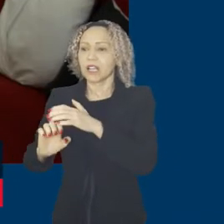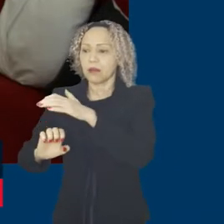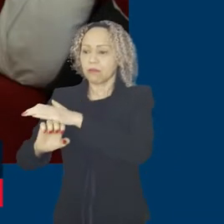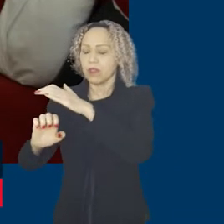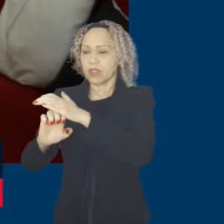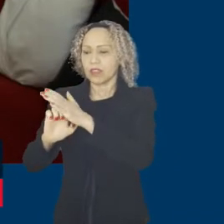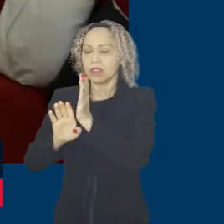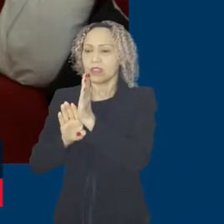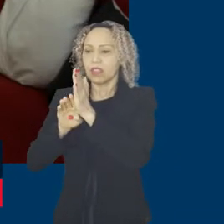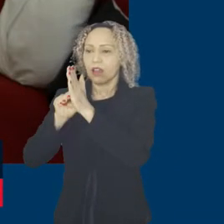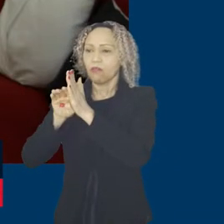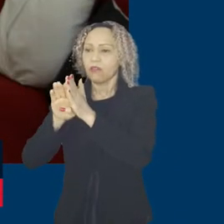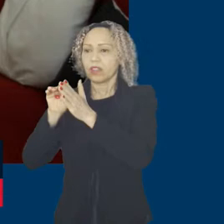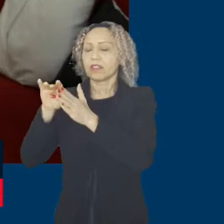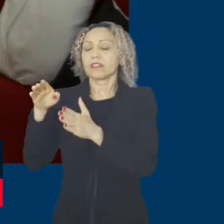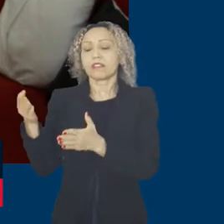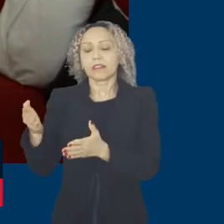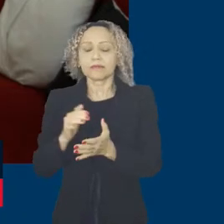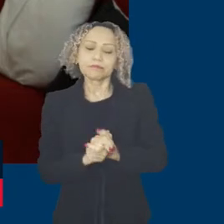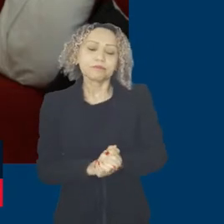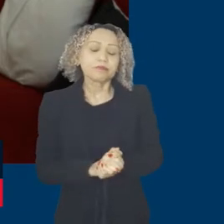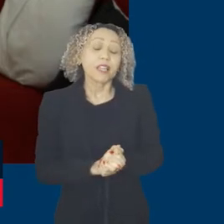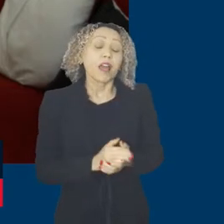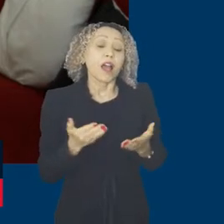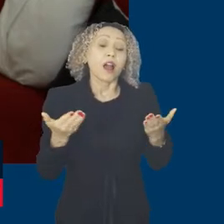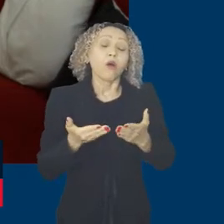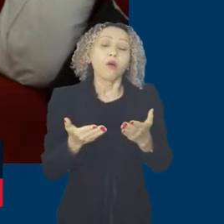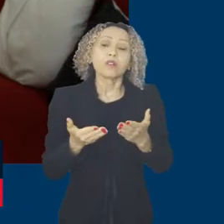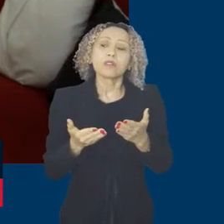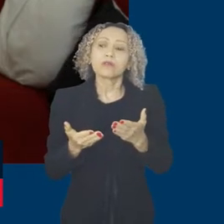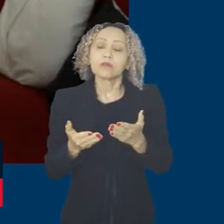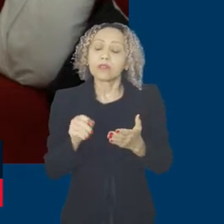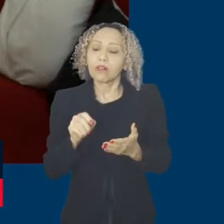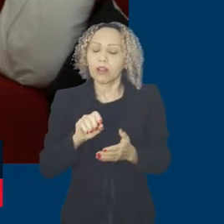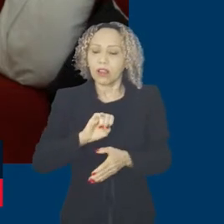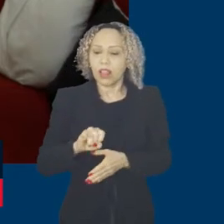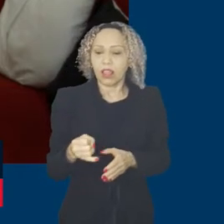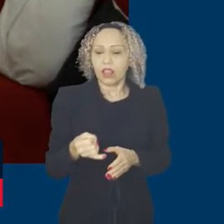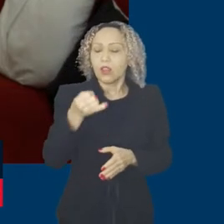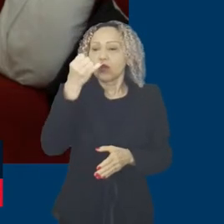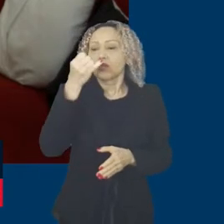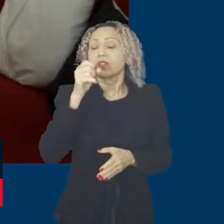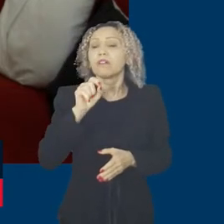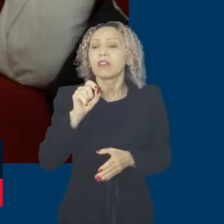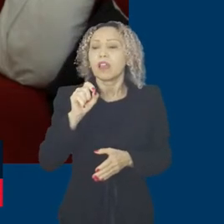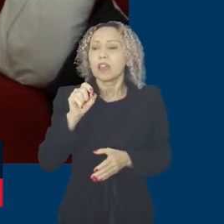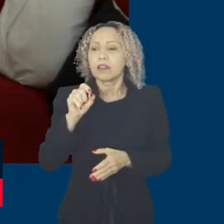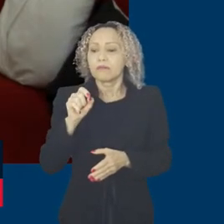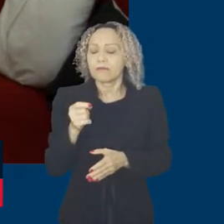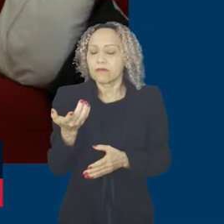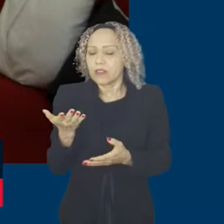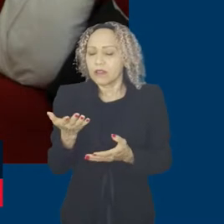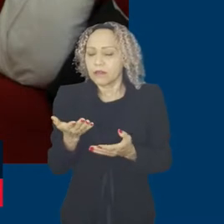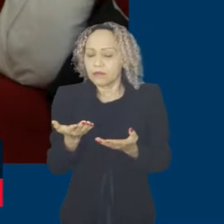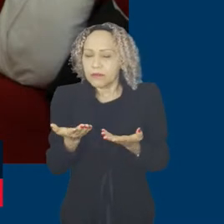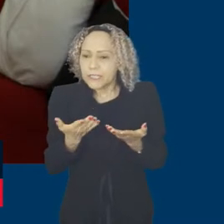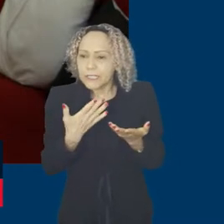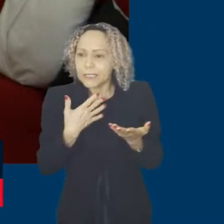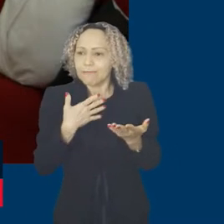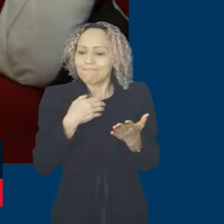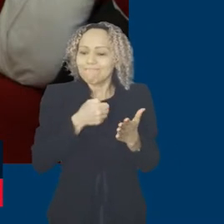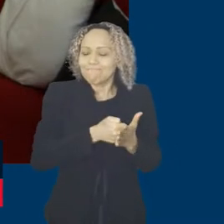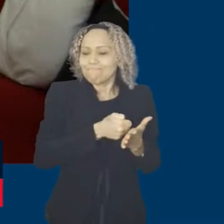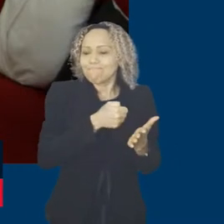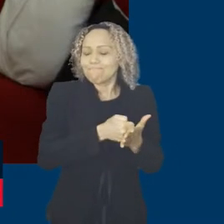taxa de juros, hoje que é um mecanismo usado para chantagear o governo e manter os lucros altos do rentismo. Ou